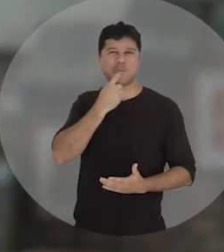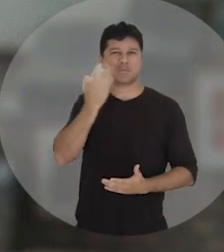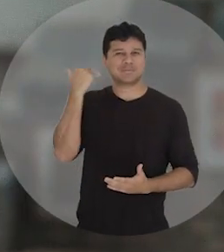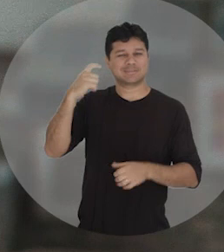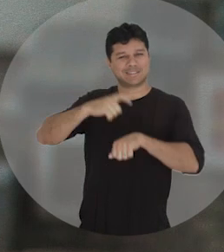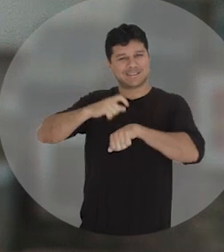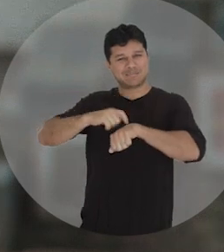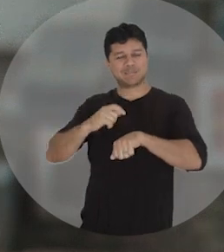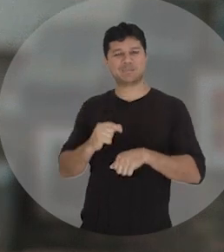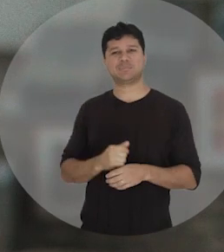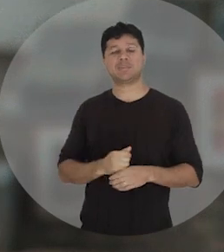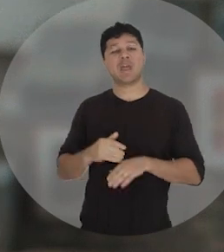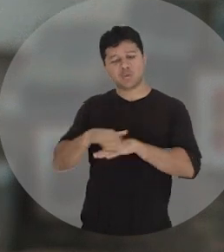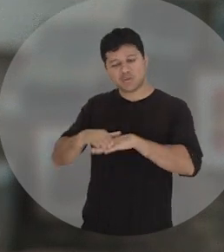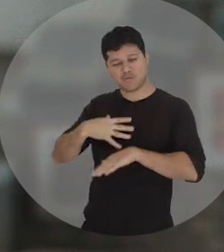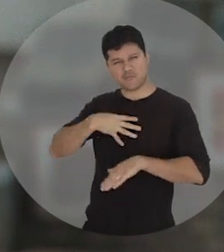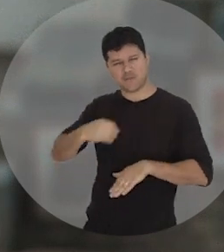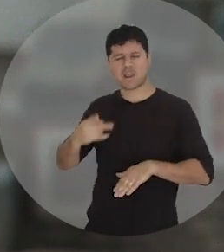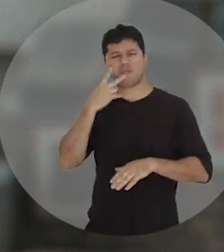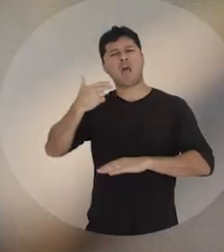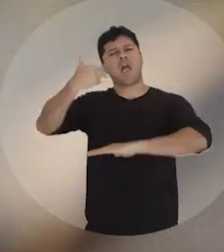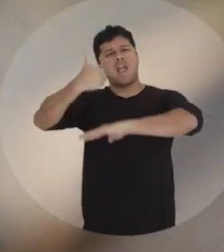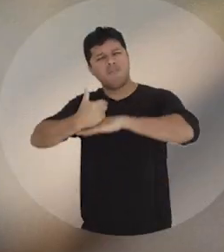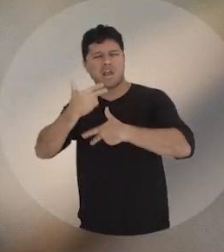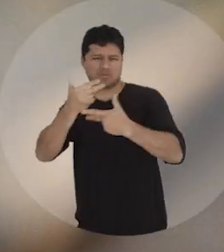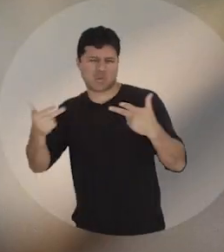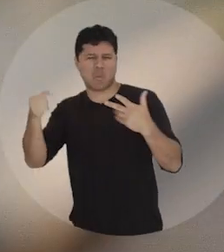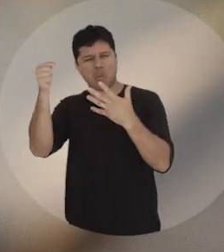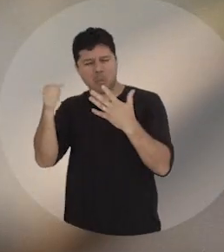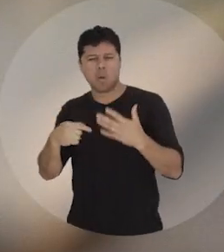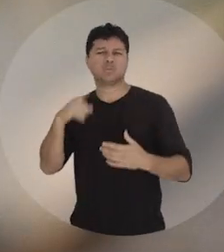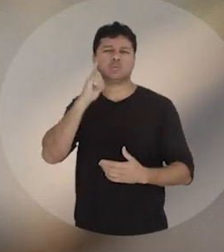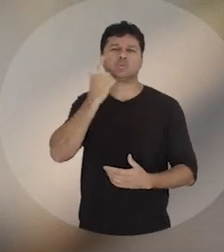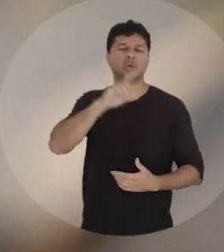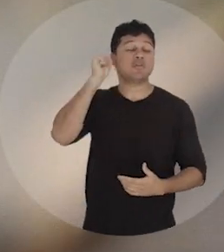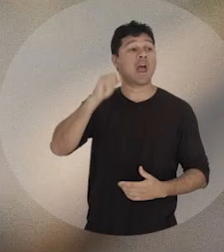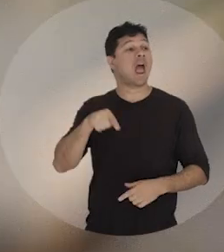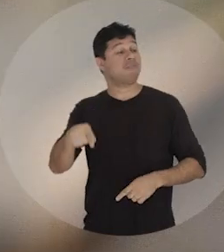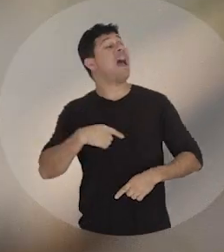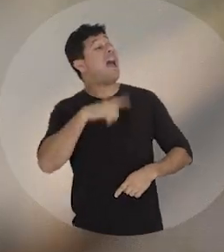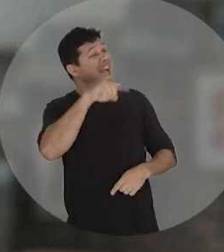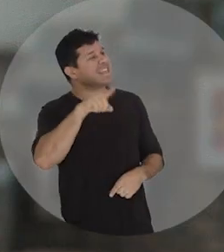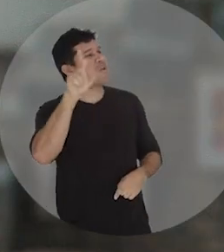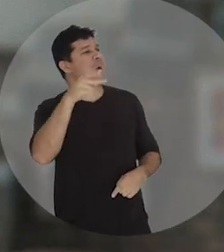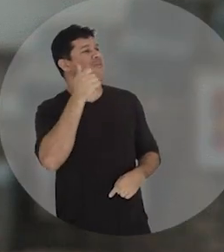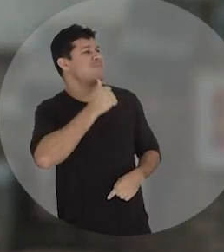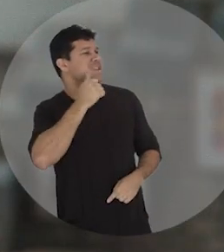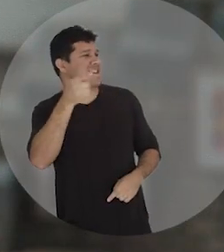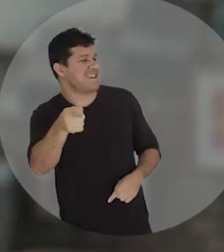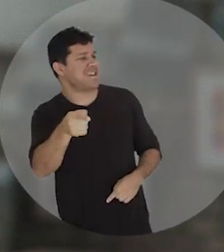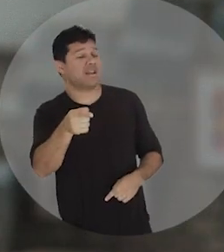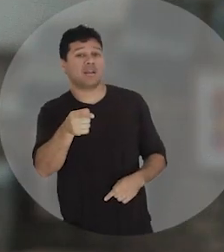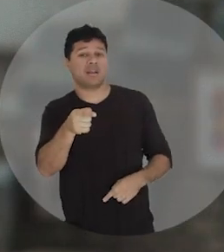até recentemente foi que a gente comentou com o Henrique, a gente tava vindo gravar e tudo, né, sobre surdos, curva, ele, ah, papai surdo,